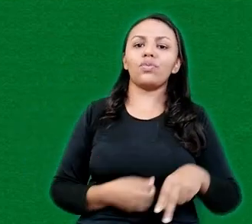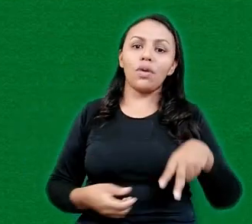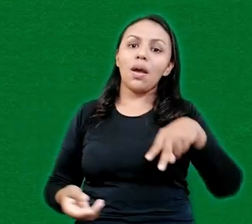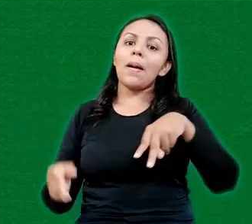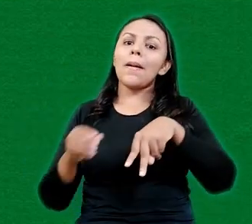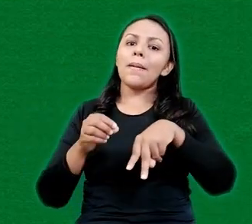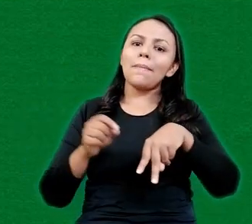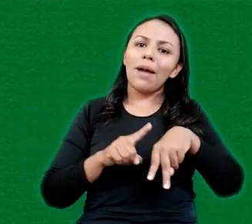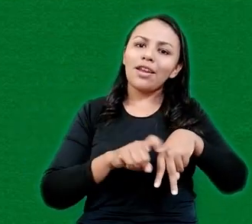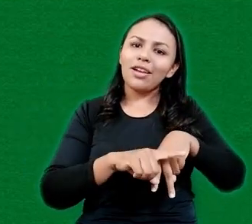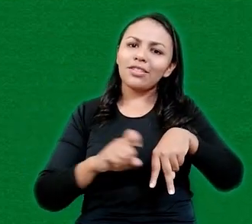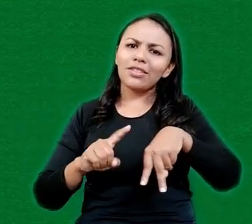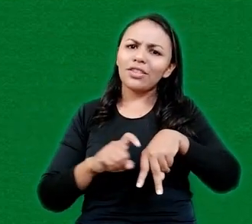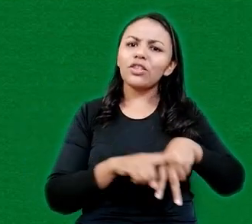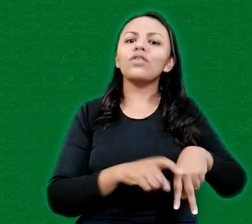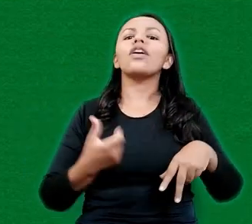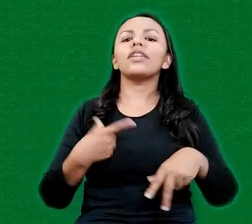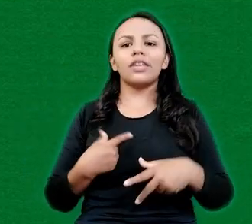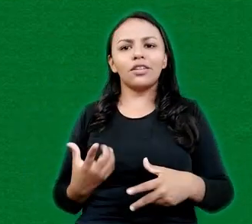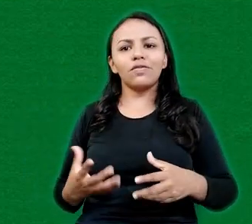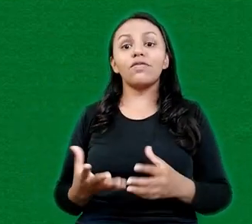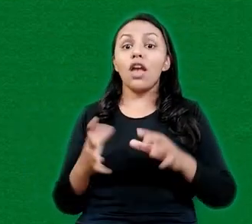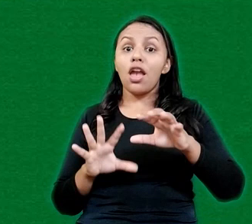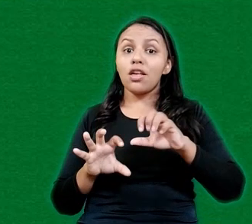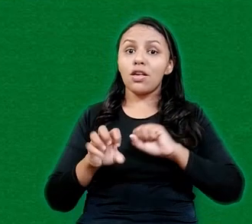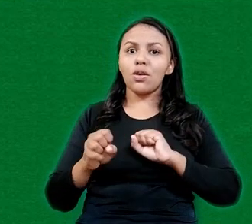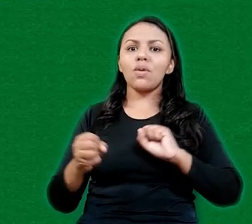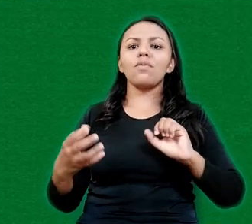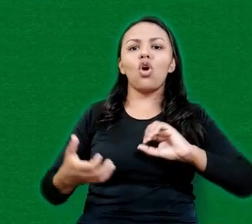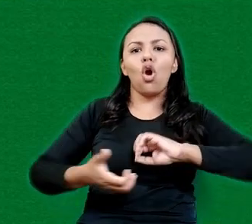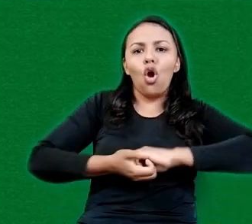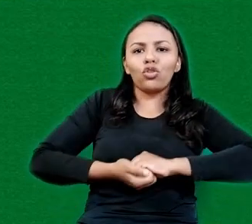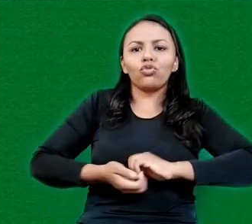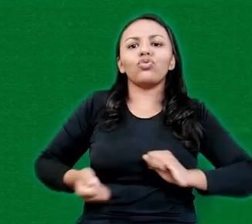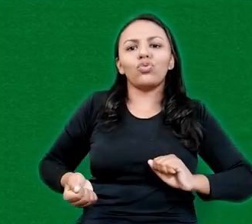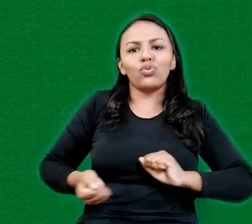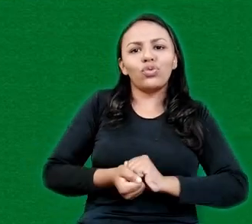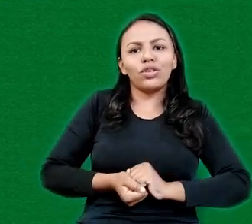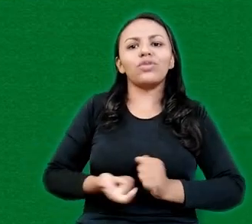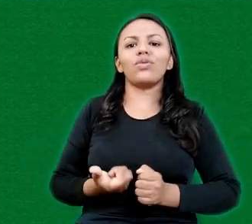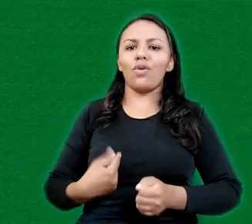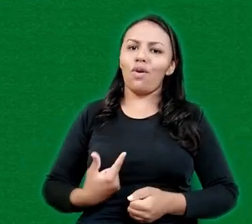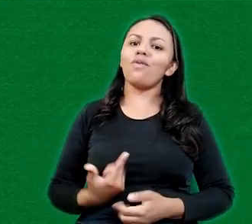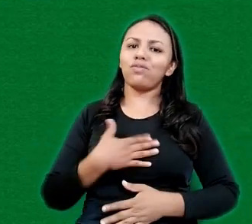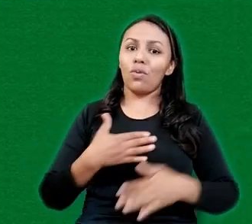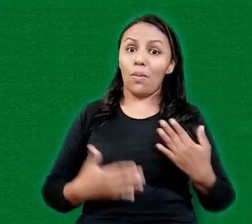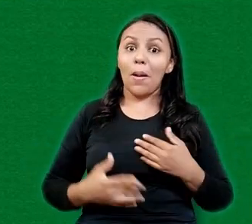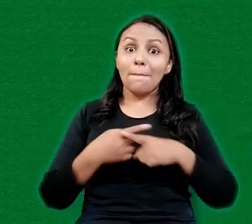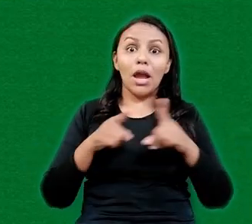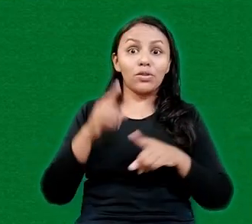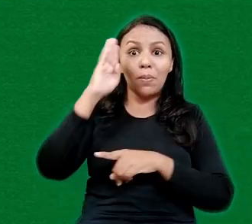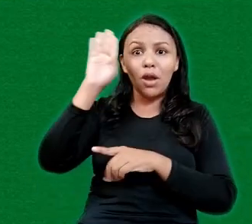outros micro-organismos que vivem em simbiose com o nosso organismo. Mas a gente destaca principalmente o conjunto de bactérias que tem um